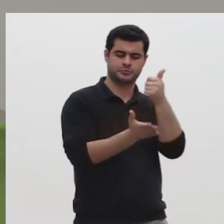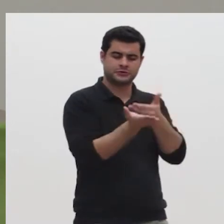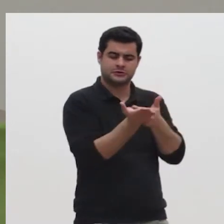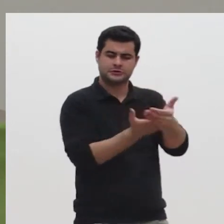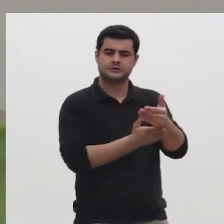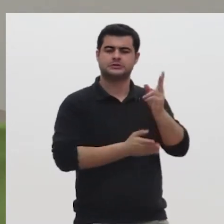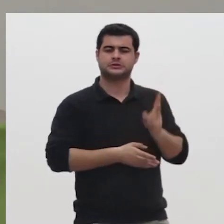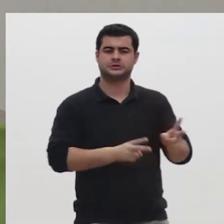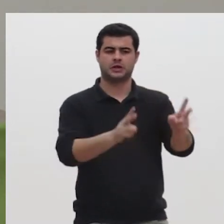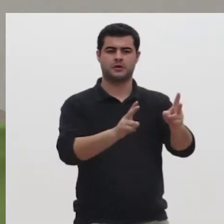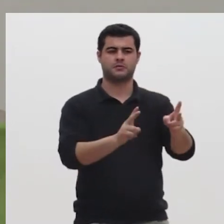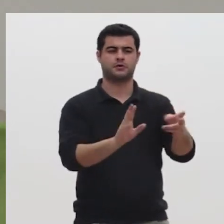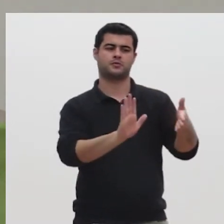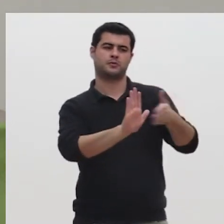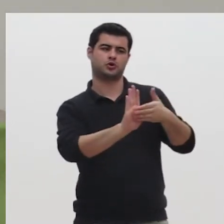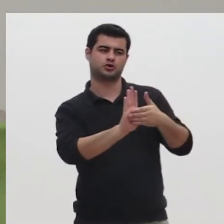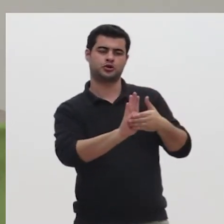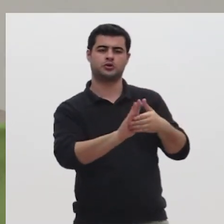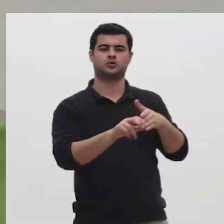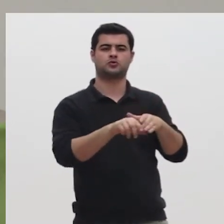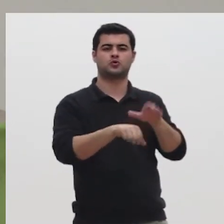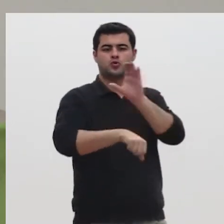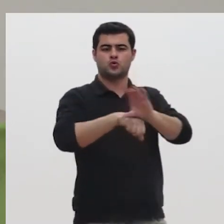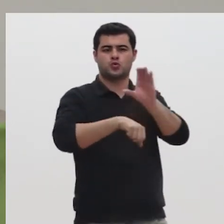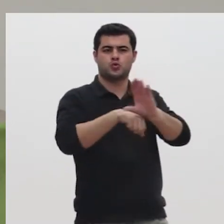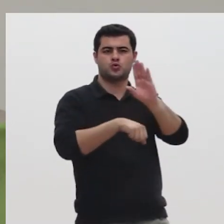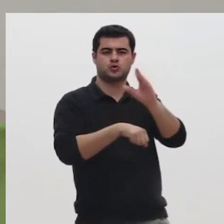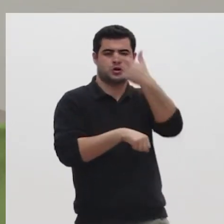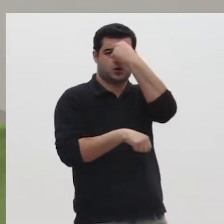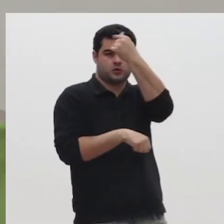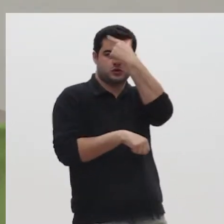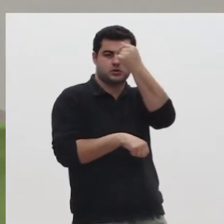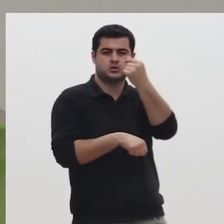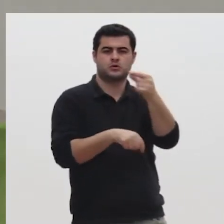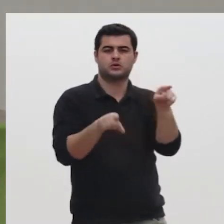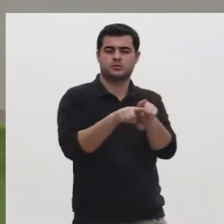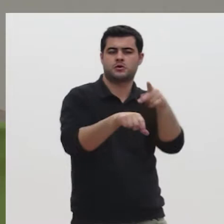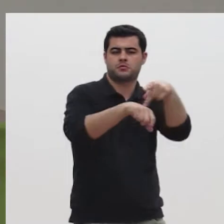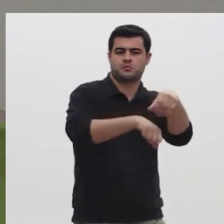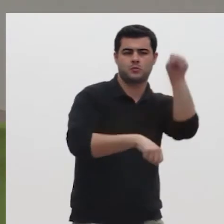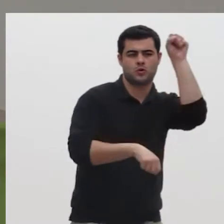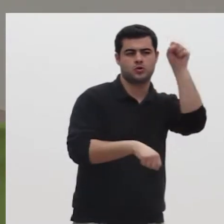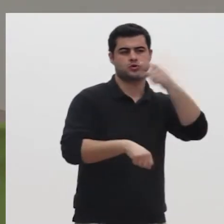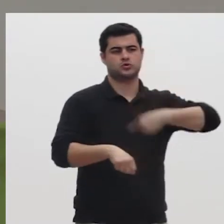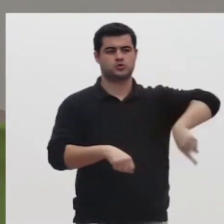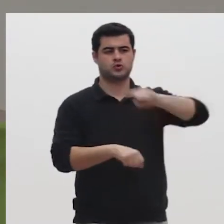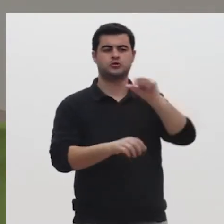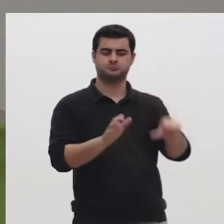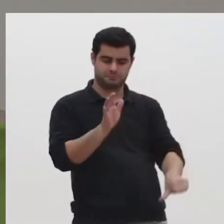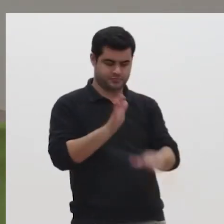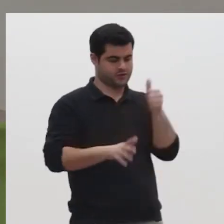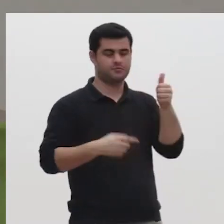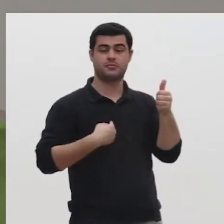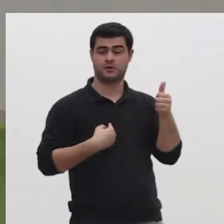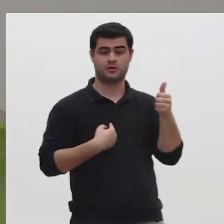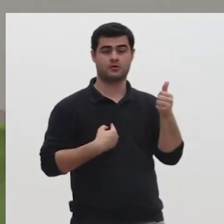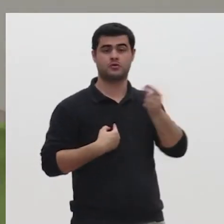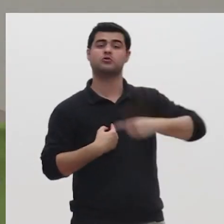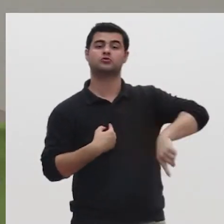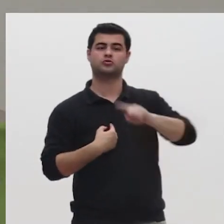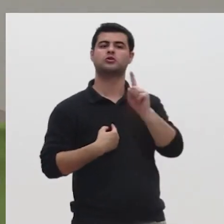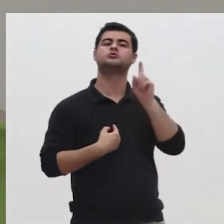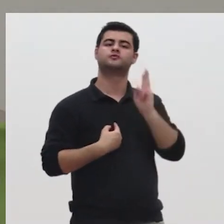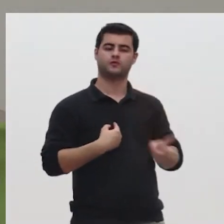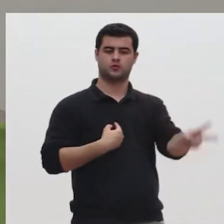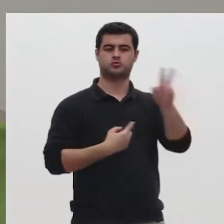projetos, em cursos de graduação, fomos pioneiros na pós-graduação, fomos pioneiros e é isso que vamos a fazer